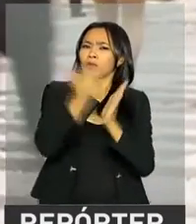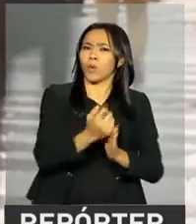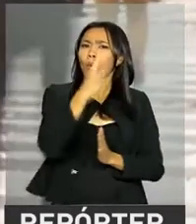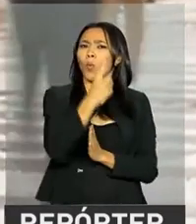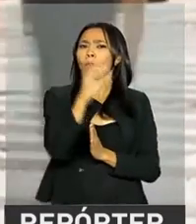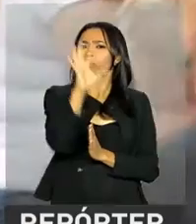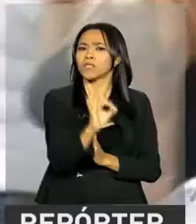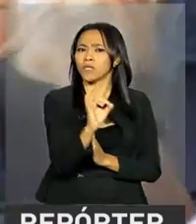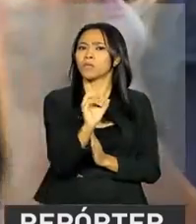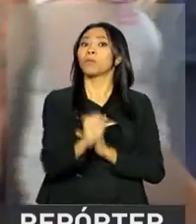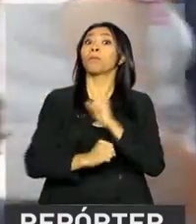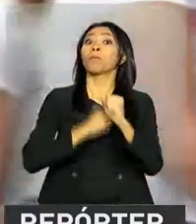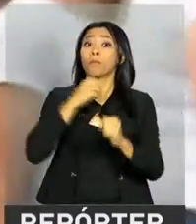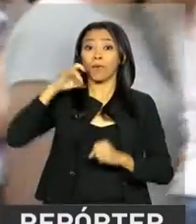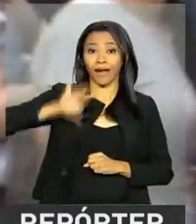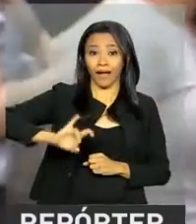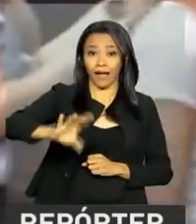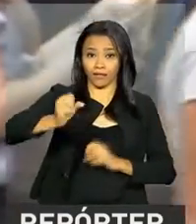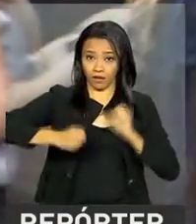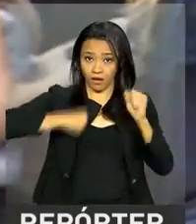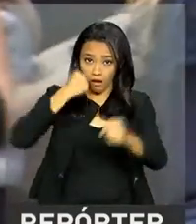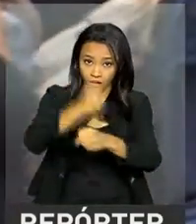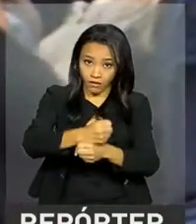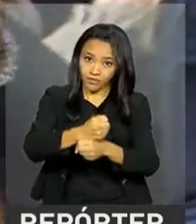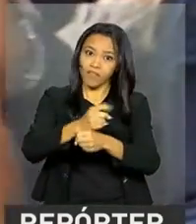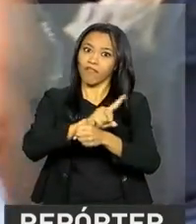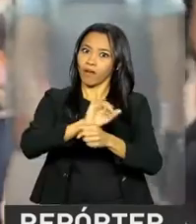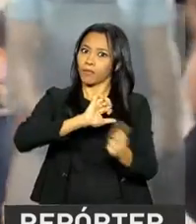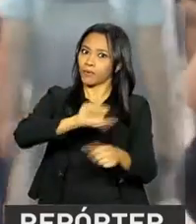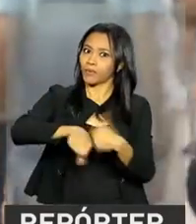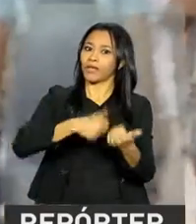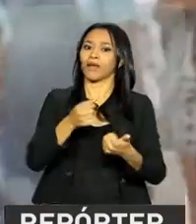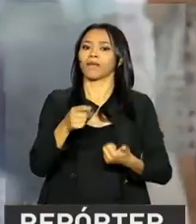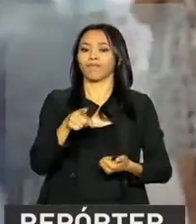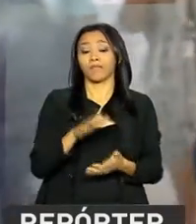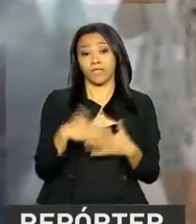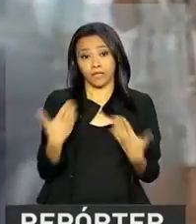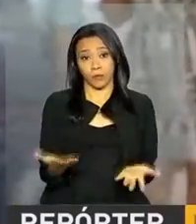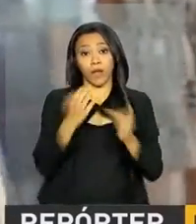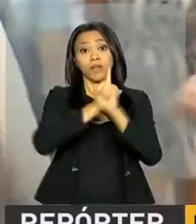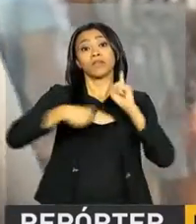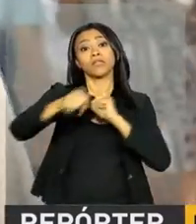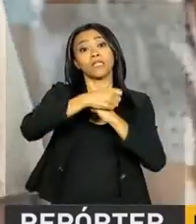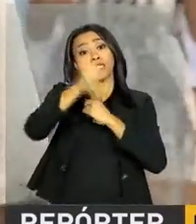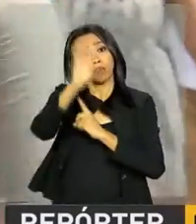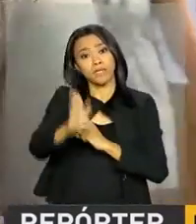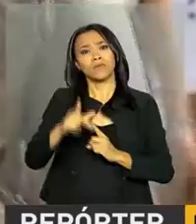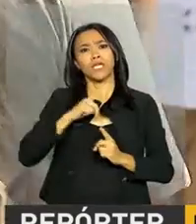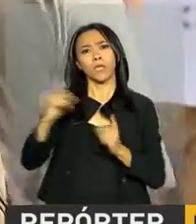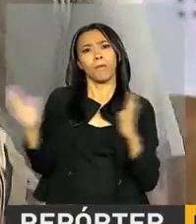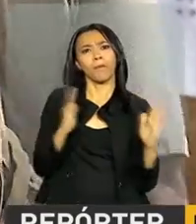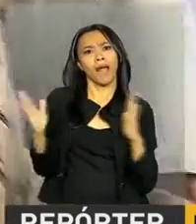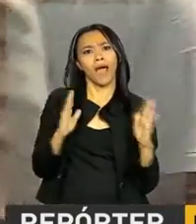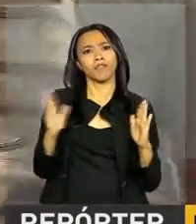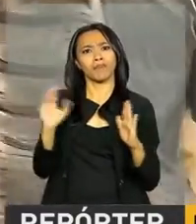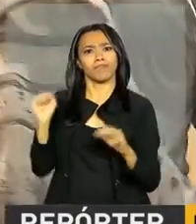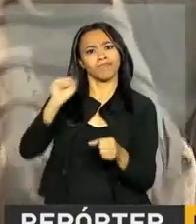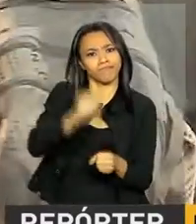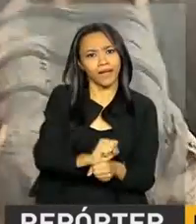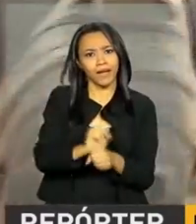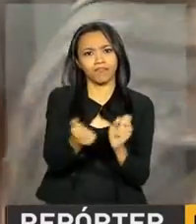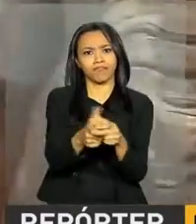1% ao ano. Mas este crescimento vai mudar. A sociedade brasileira tem um prazo para parar de